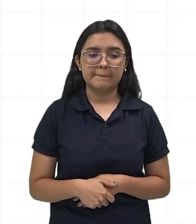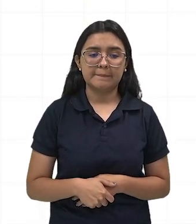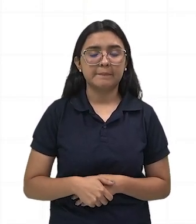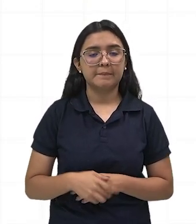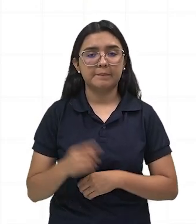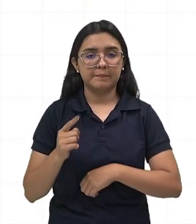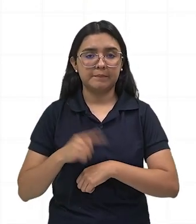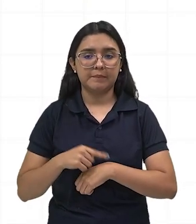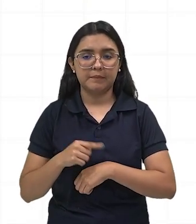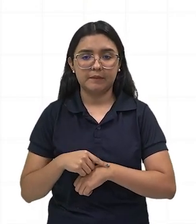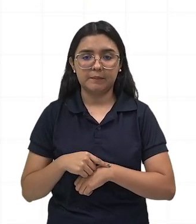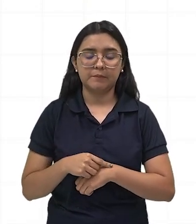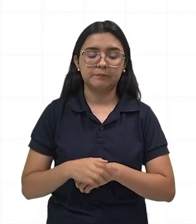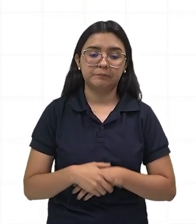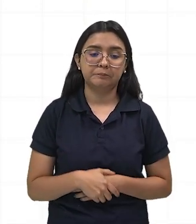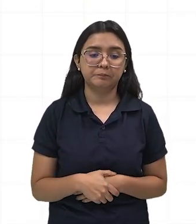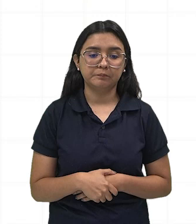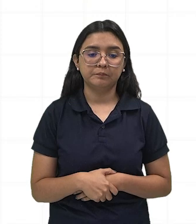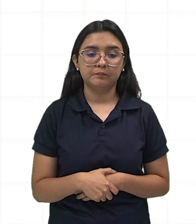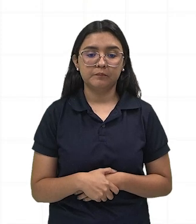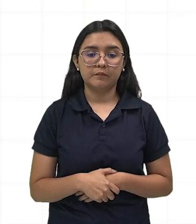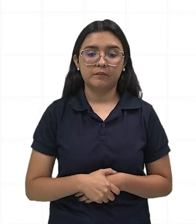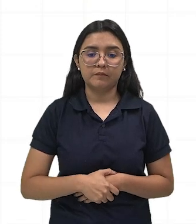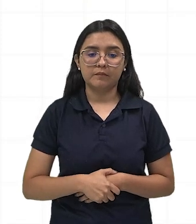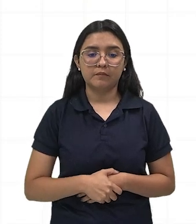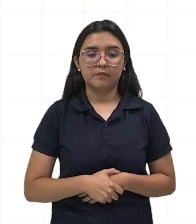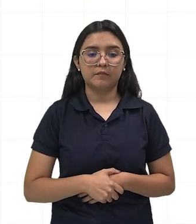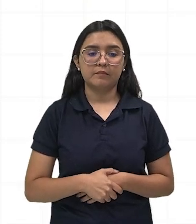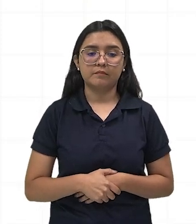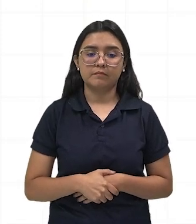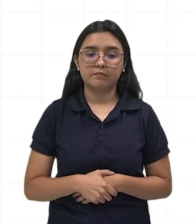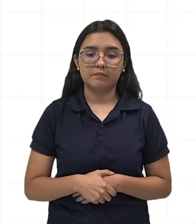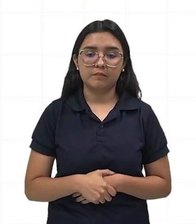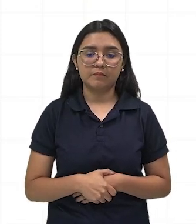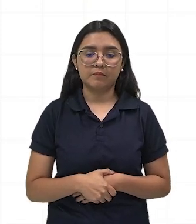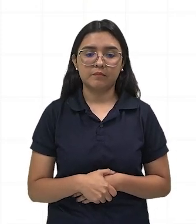seria muito demorado, apesar de várias, né,